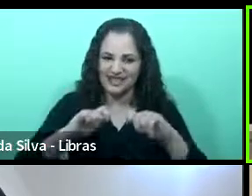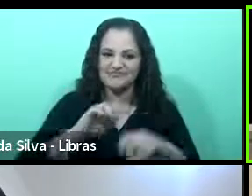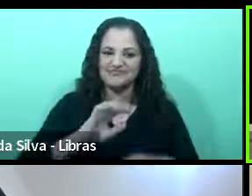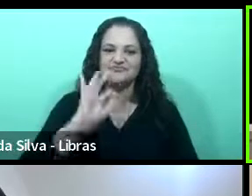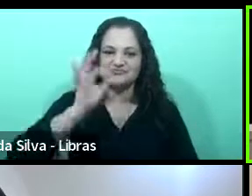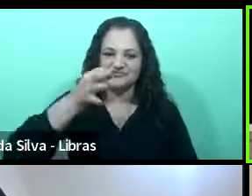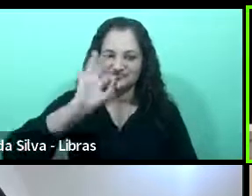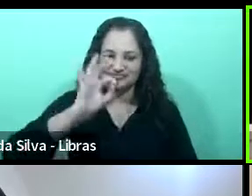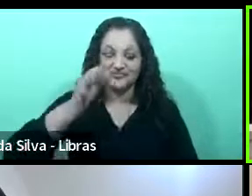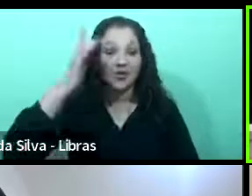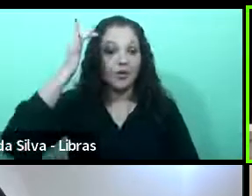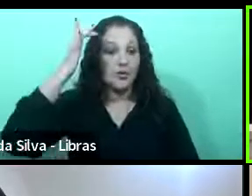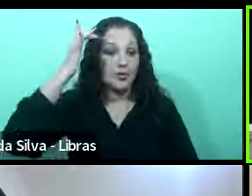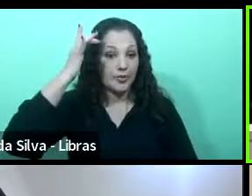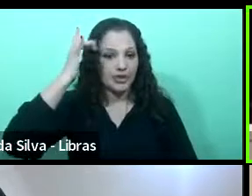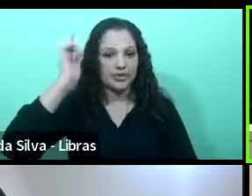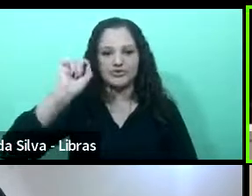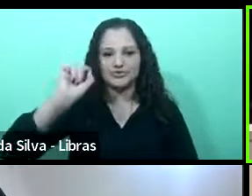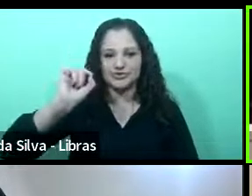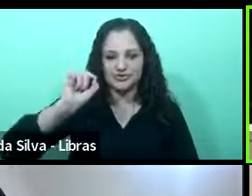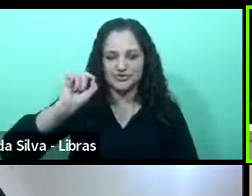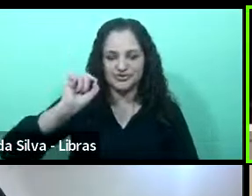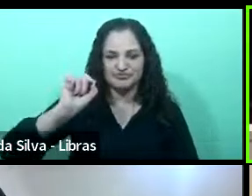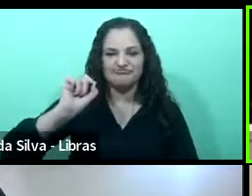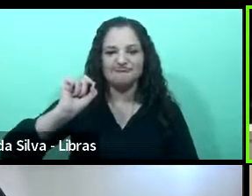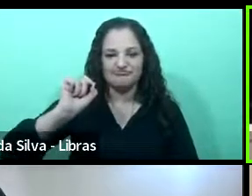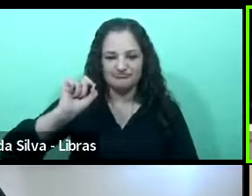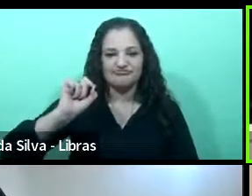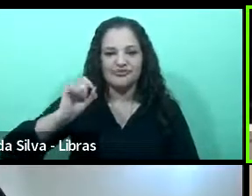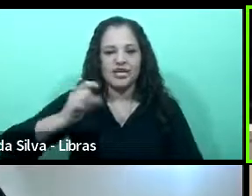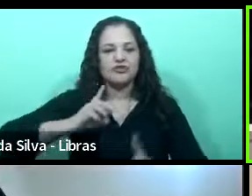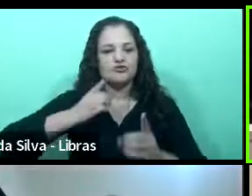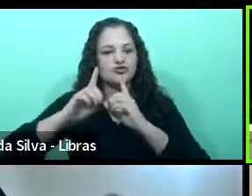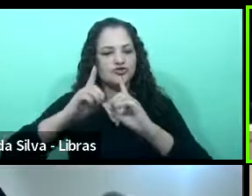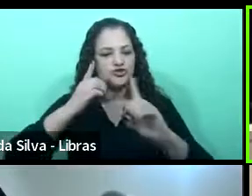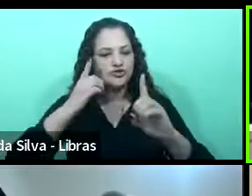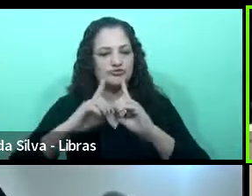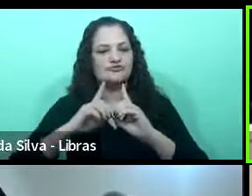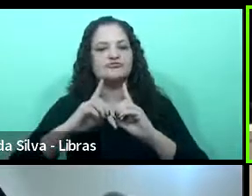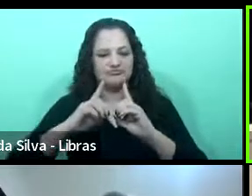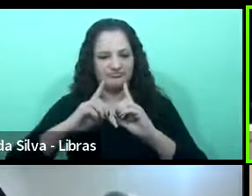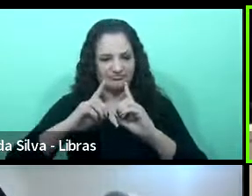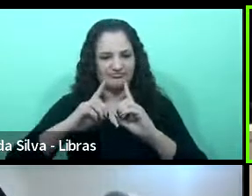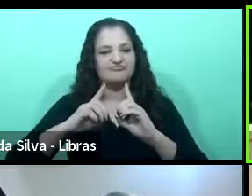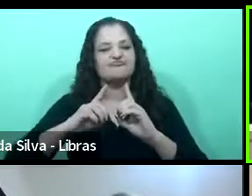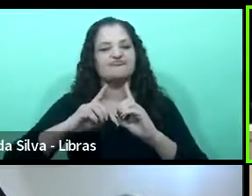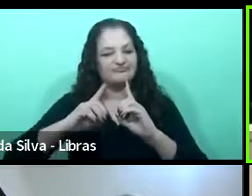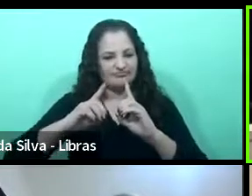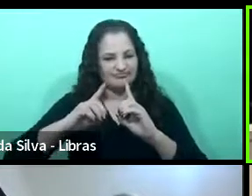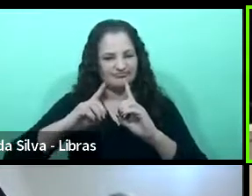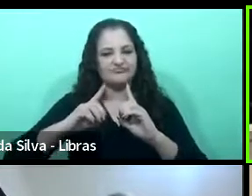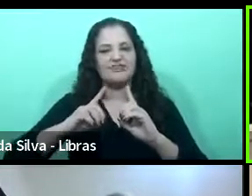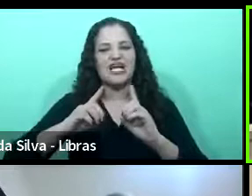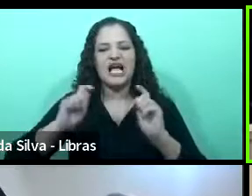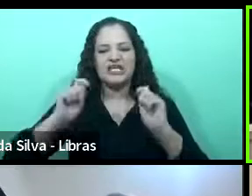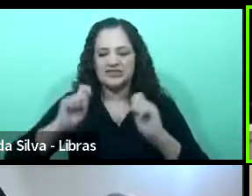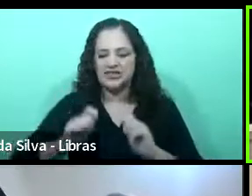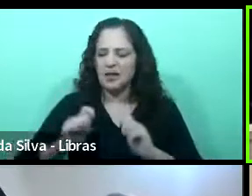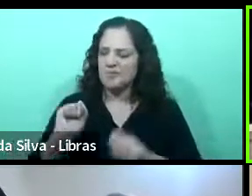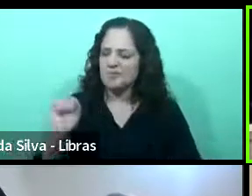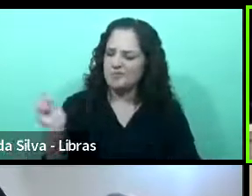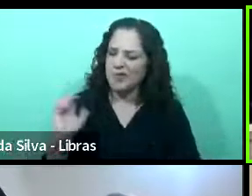acho que essa dinâmica intergeracional ela pode ser mais rica do que